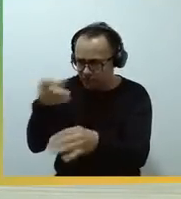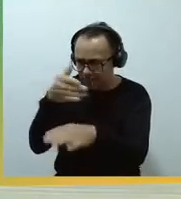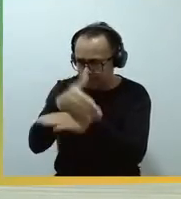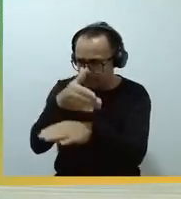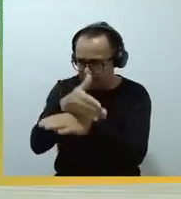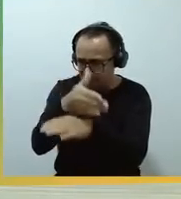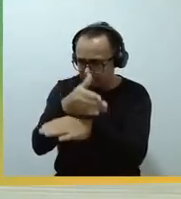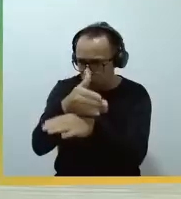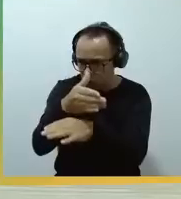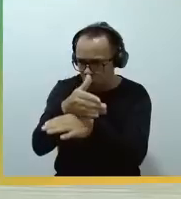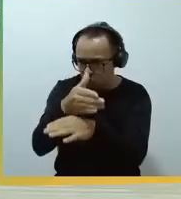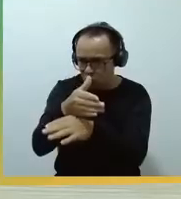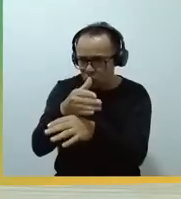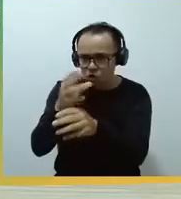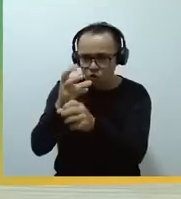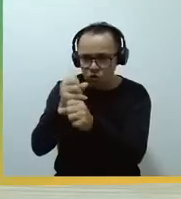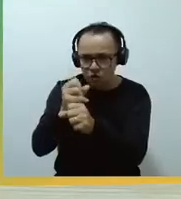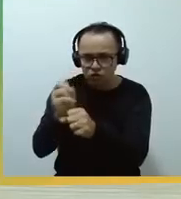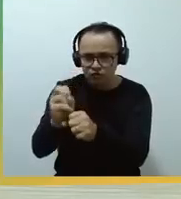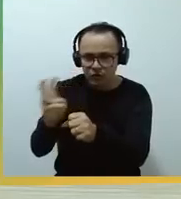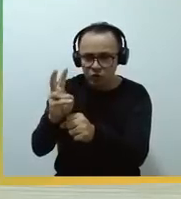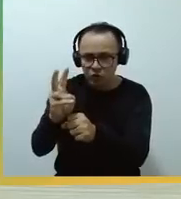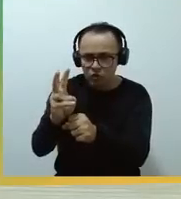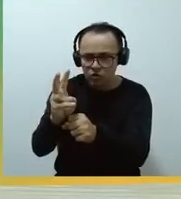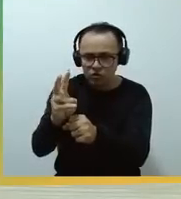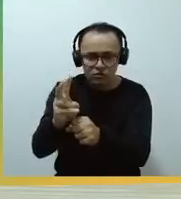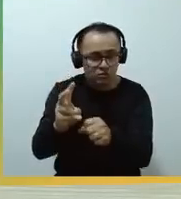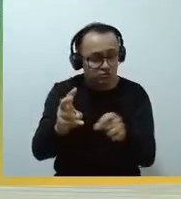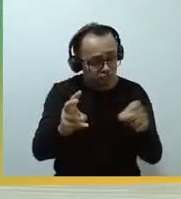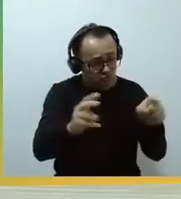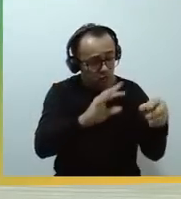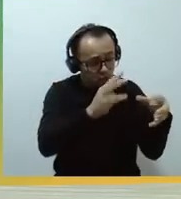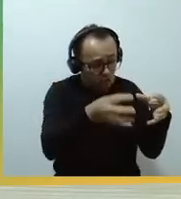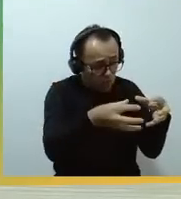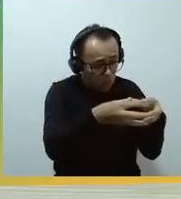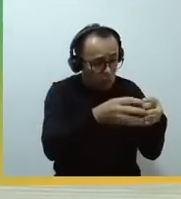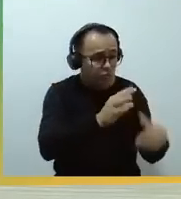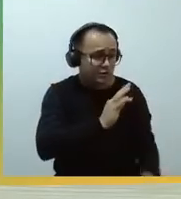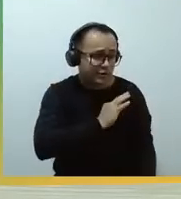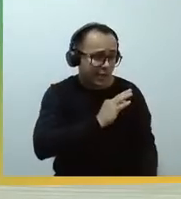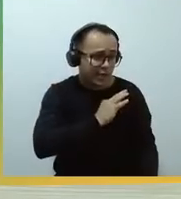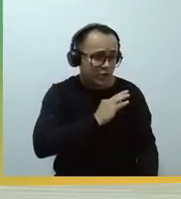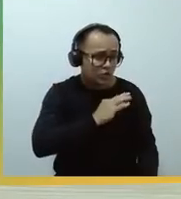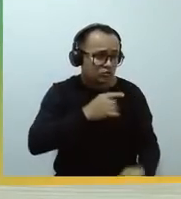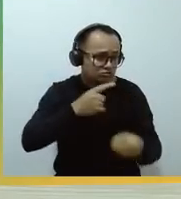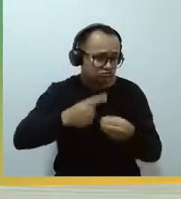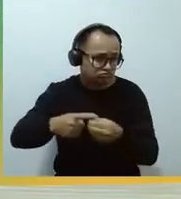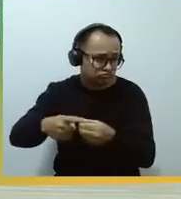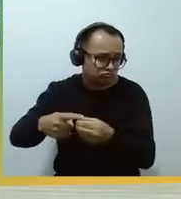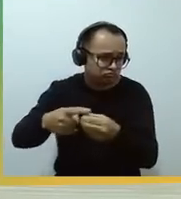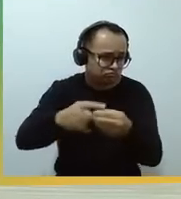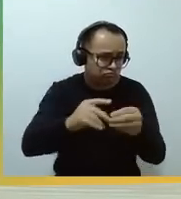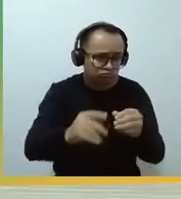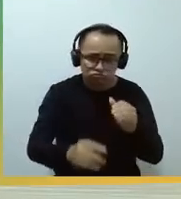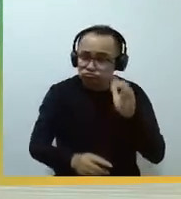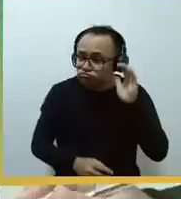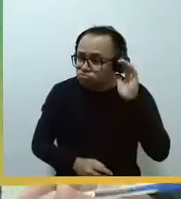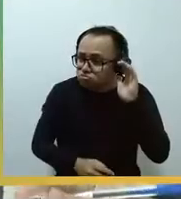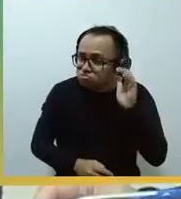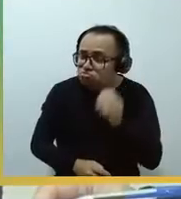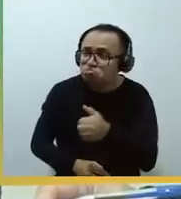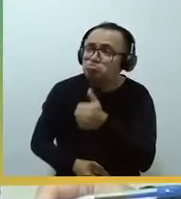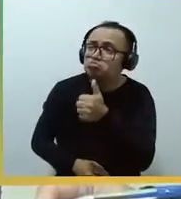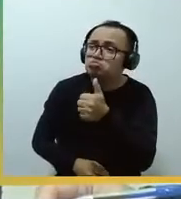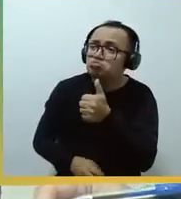Quem que fez esse cálculo para chegar nesse valor? É um corpo técnico, né? Você ouve todos os municípios ao redor, vê qual é o preço médio, vê o que